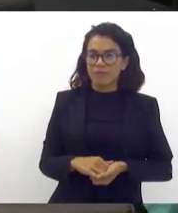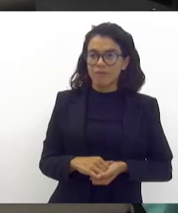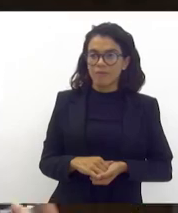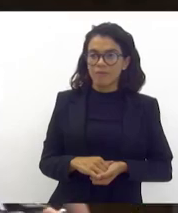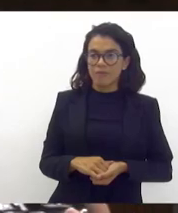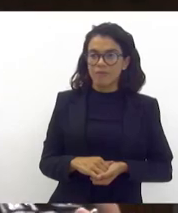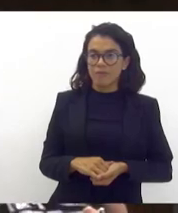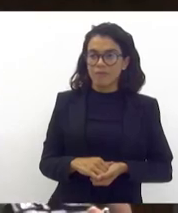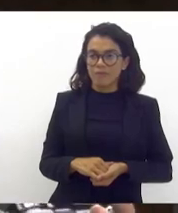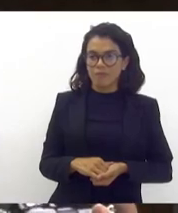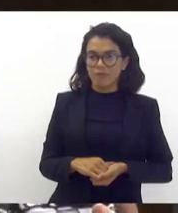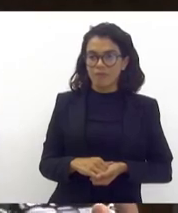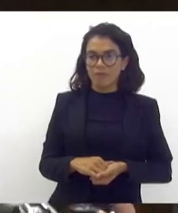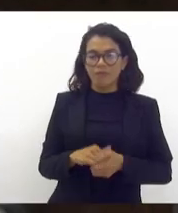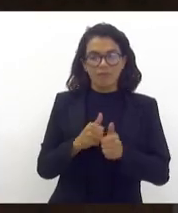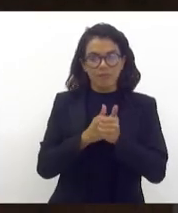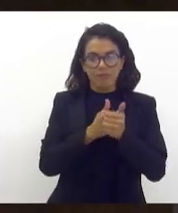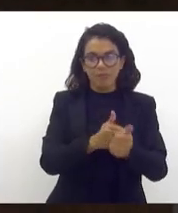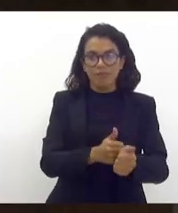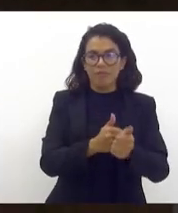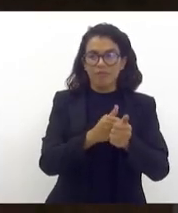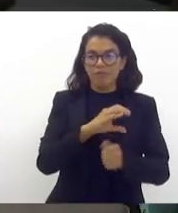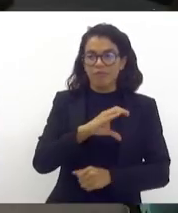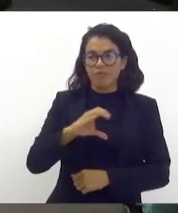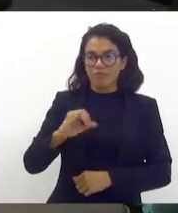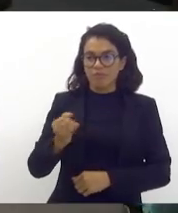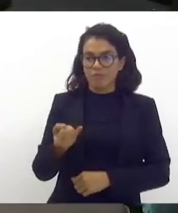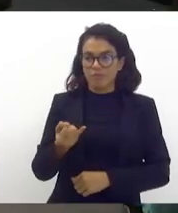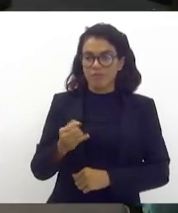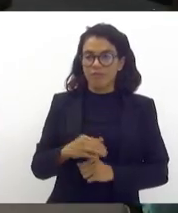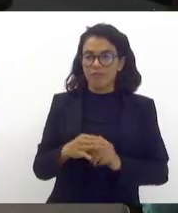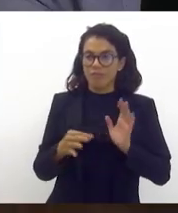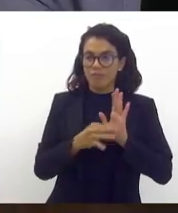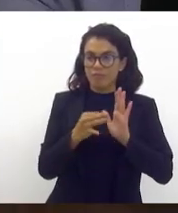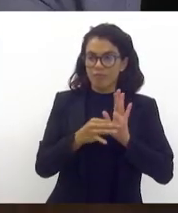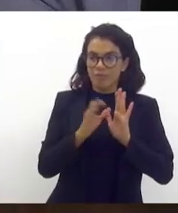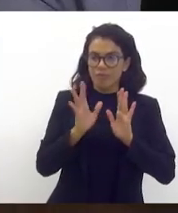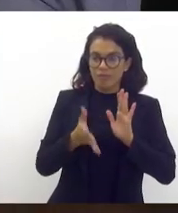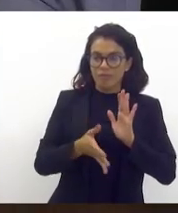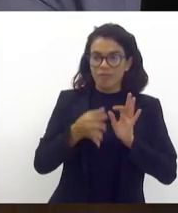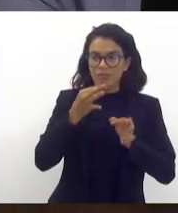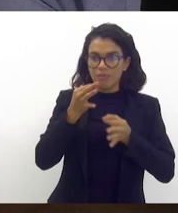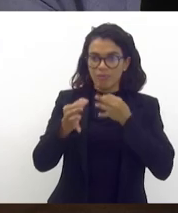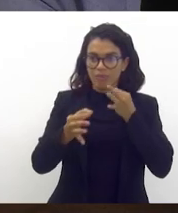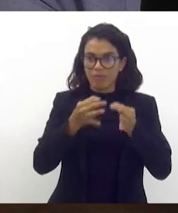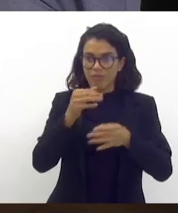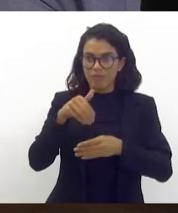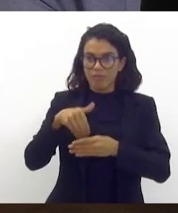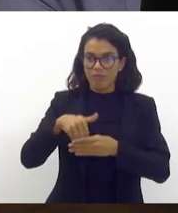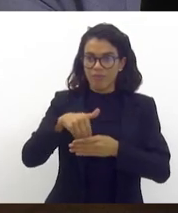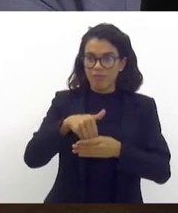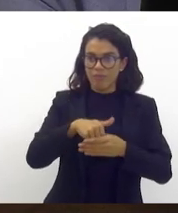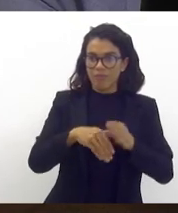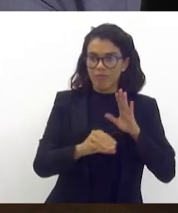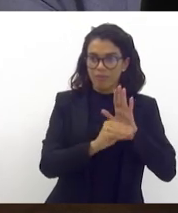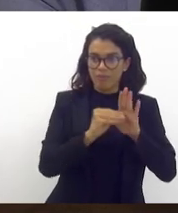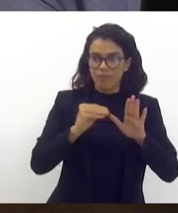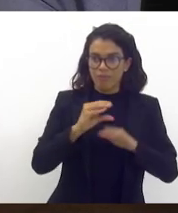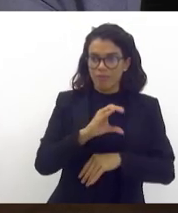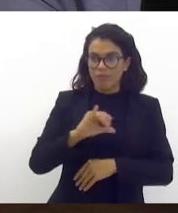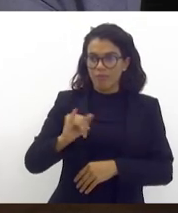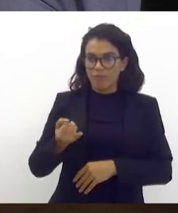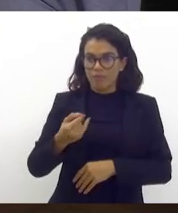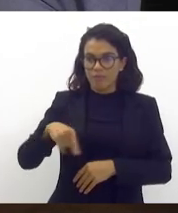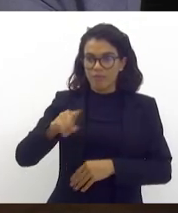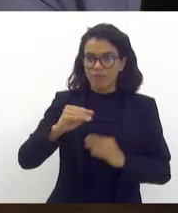Em conformidade com a CCJ, presidente. Com os pareceres emitidos em votação às emendas da CCJ. Senhores